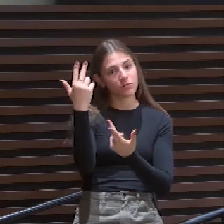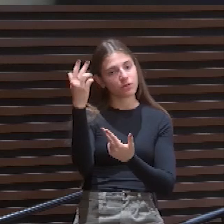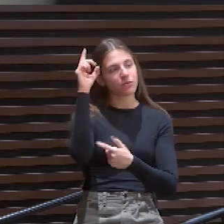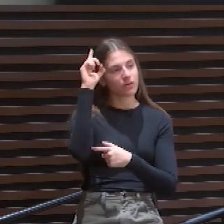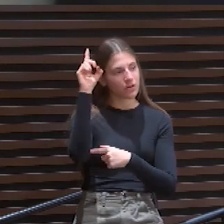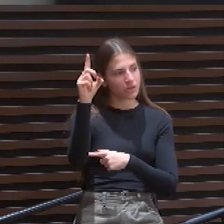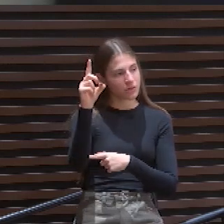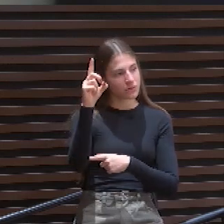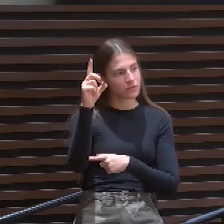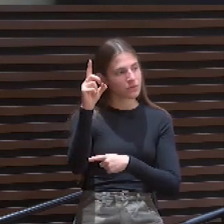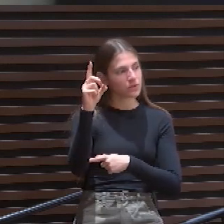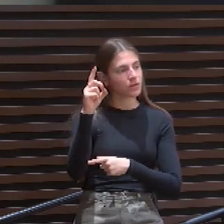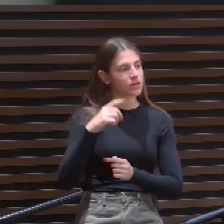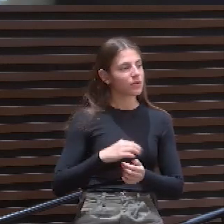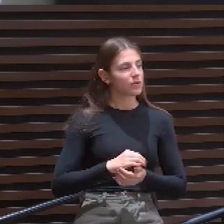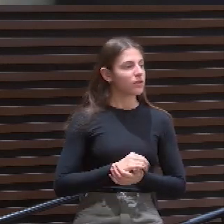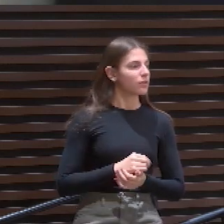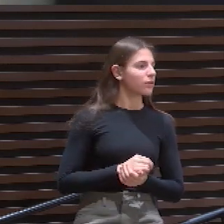Vocês